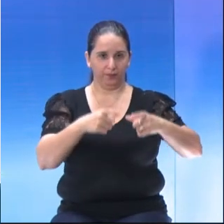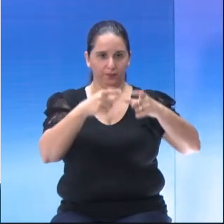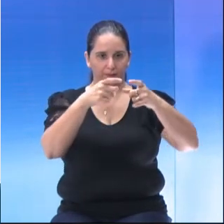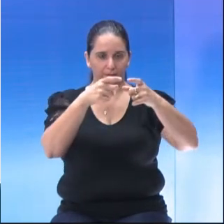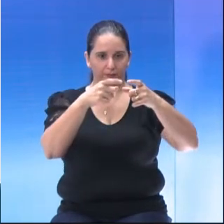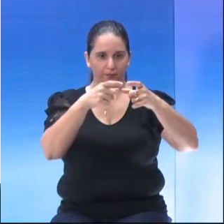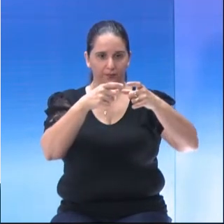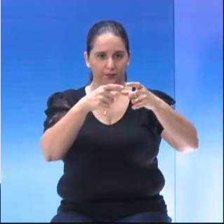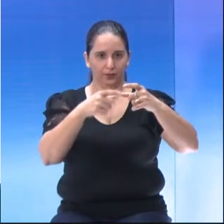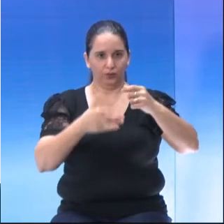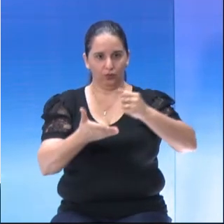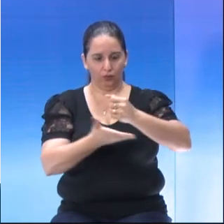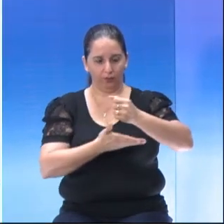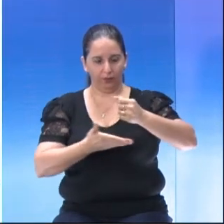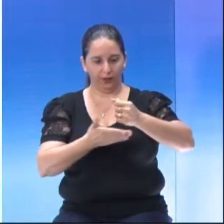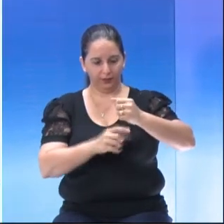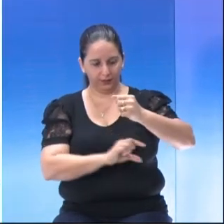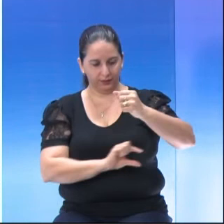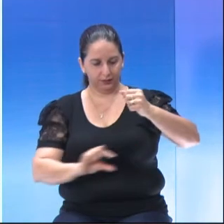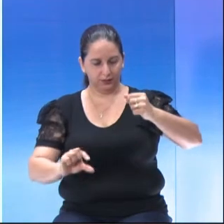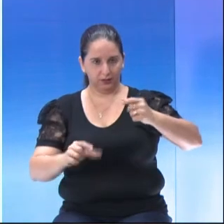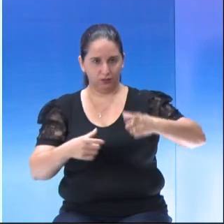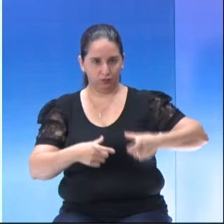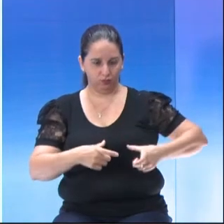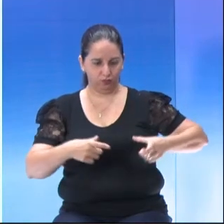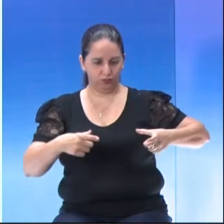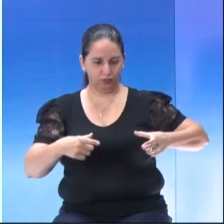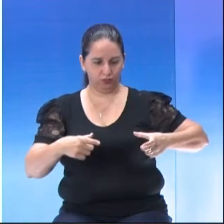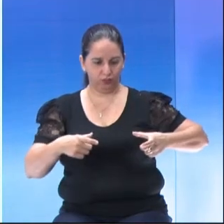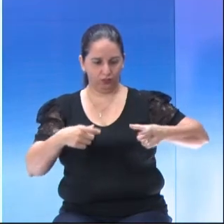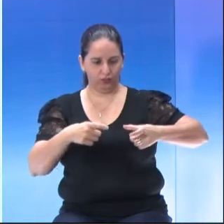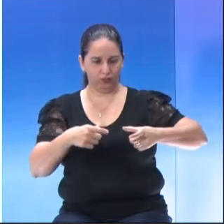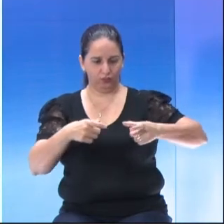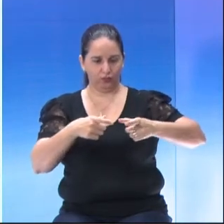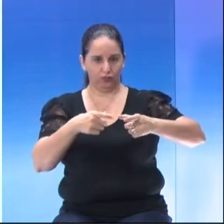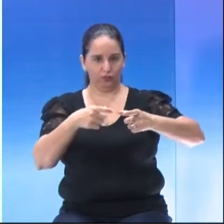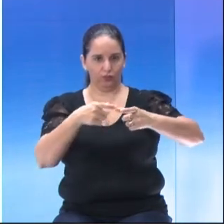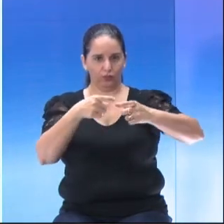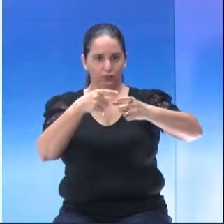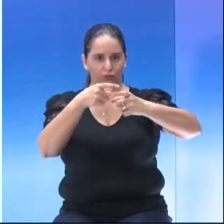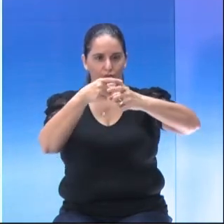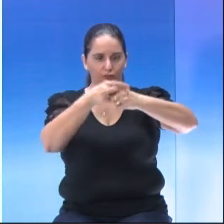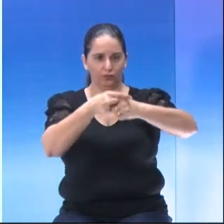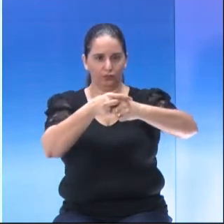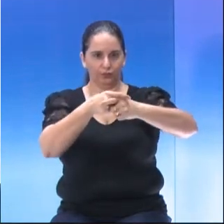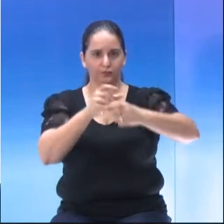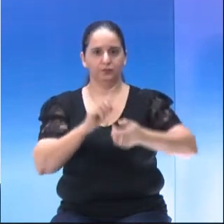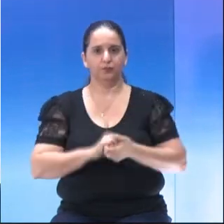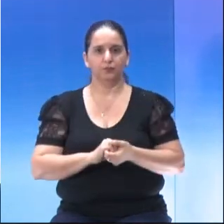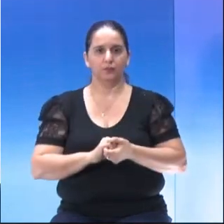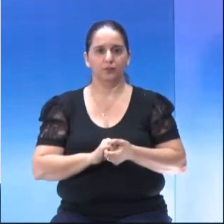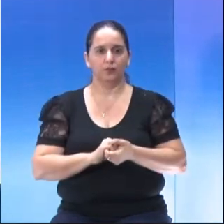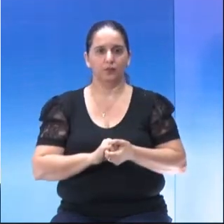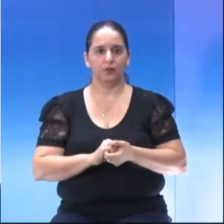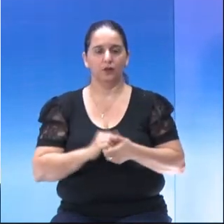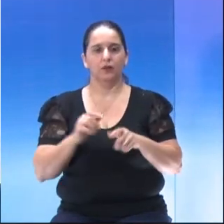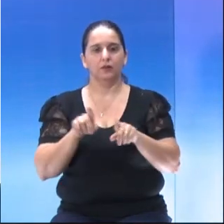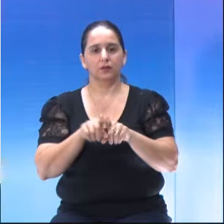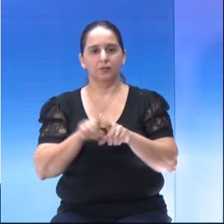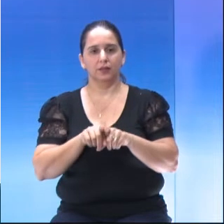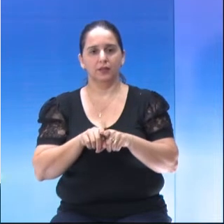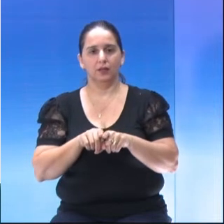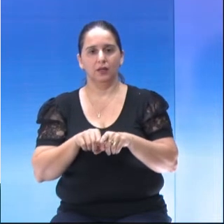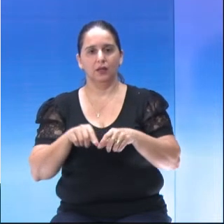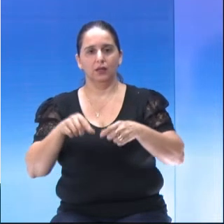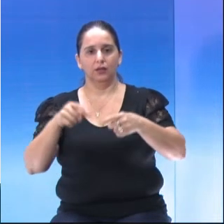né? O de baixo é o maior e ele vai sendo até o menor.